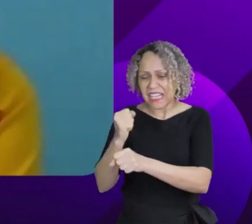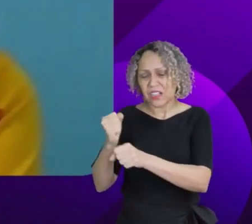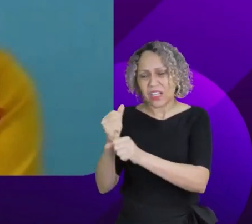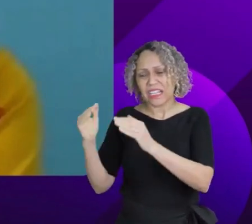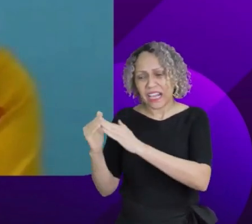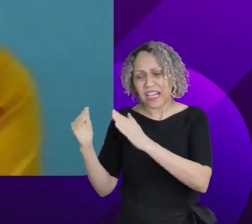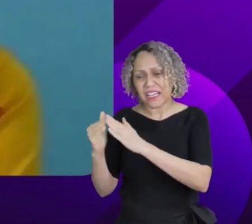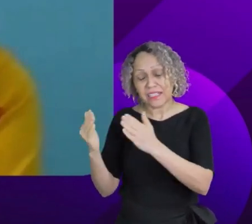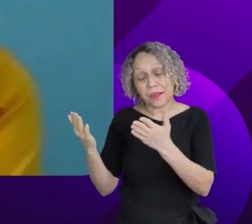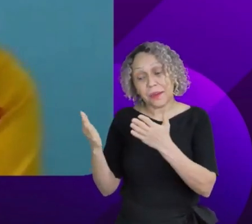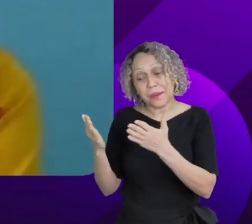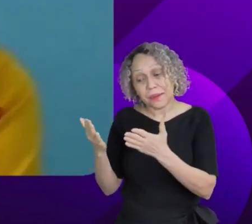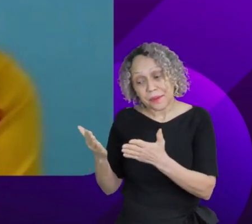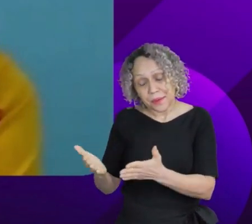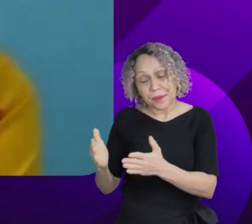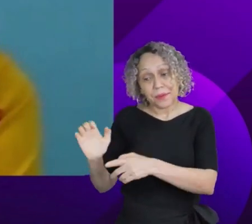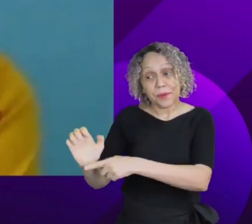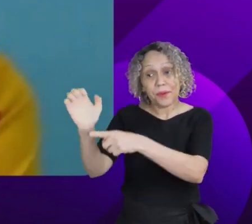somos capazes de